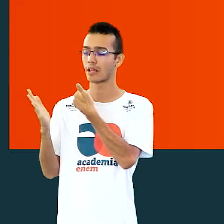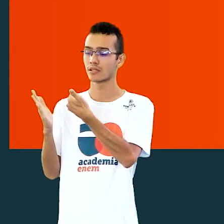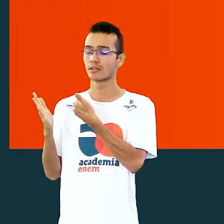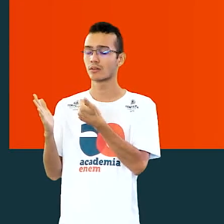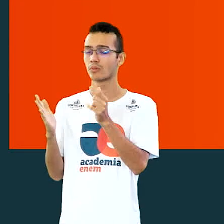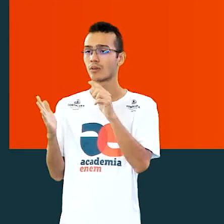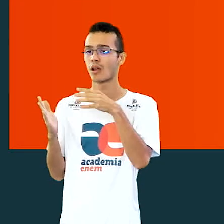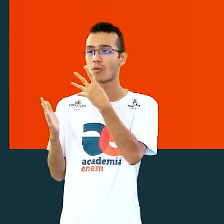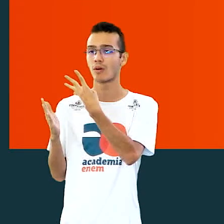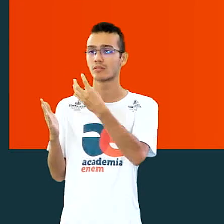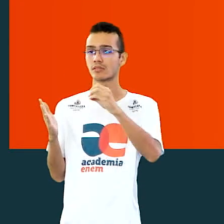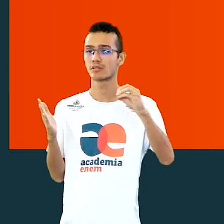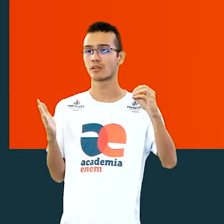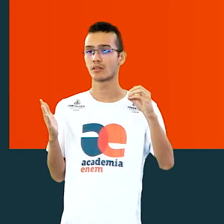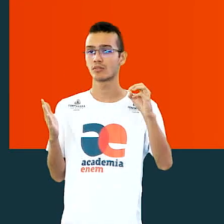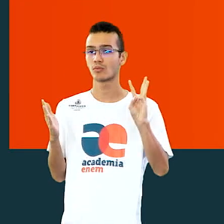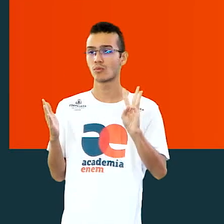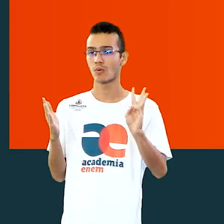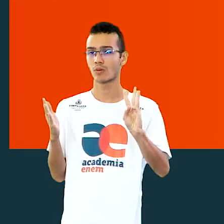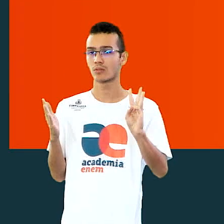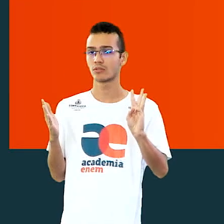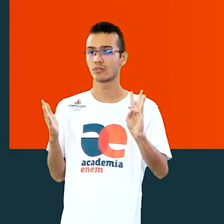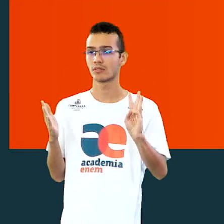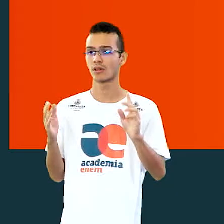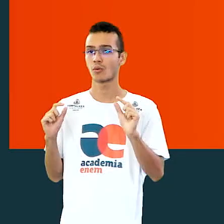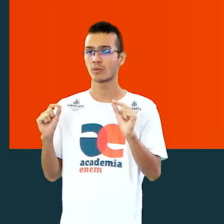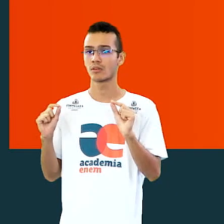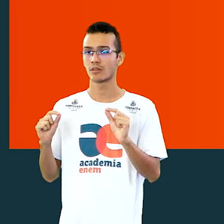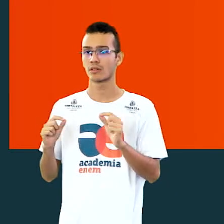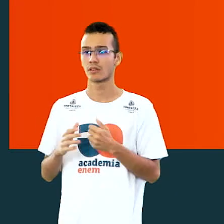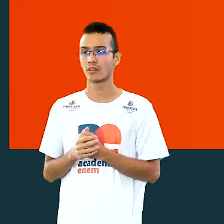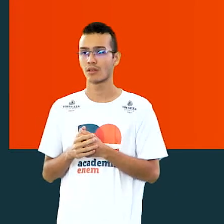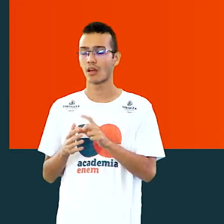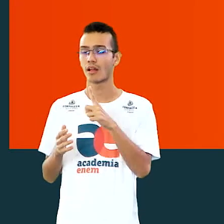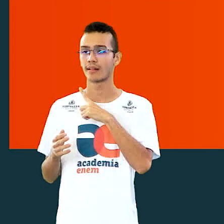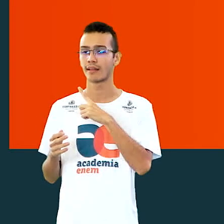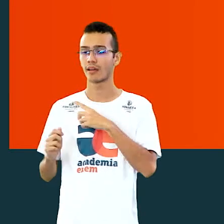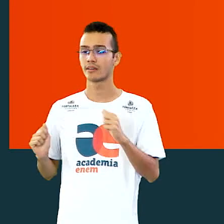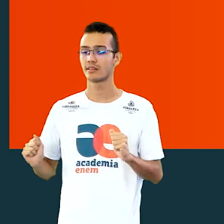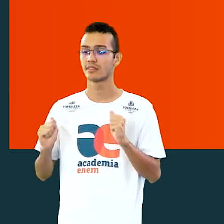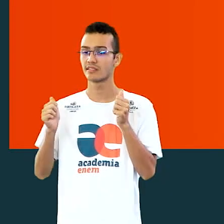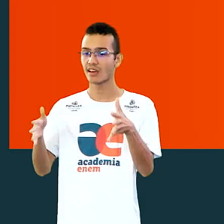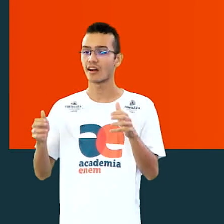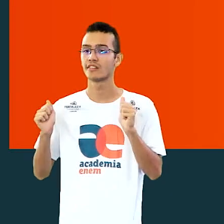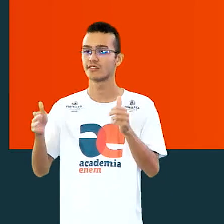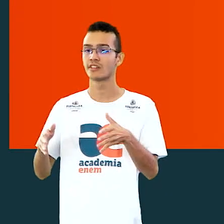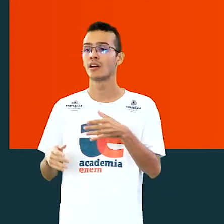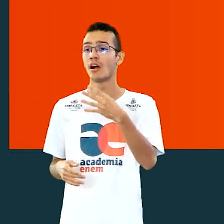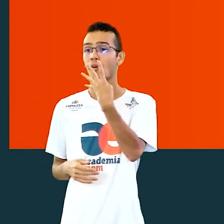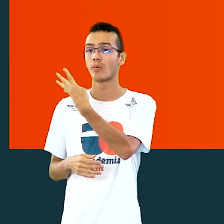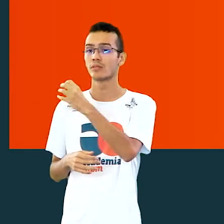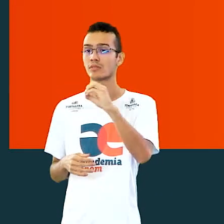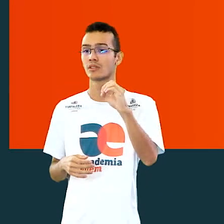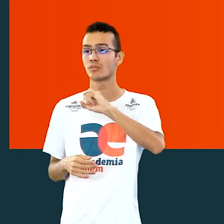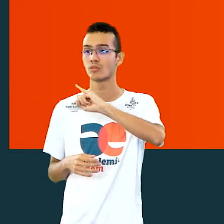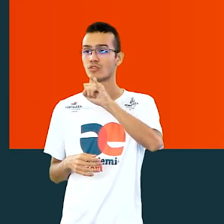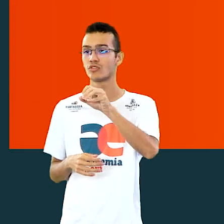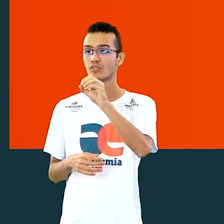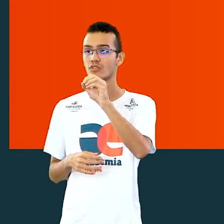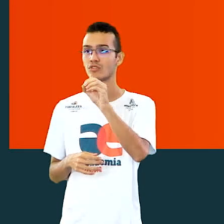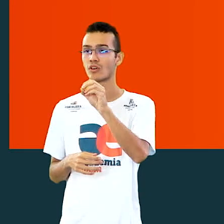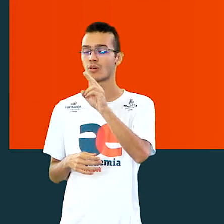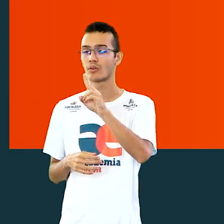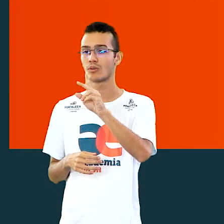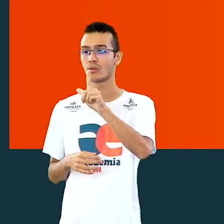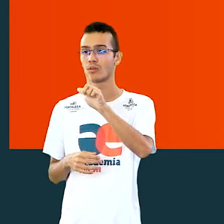Que ele consome 400 joules por segundo. O que